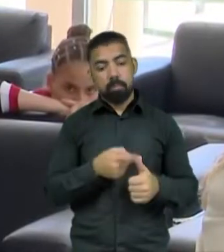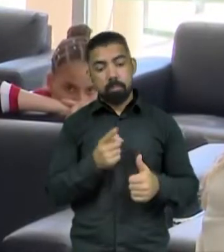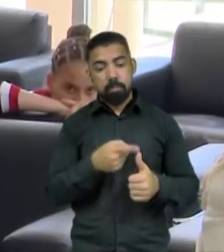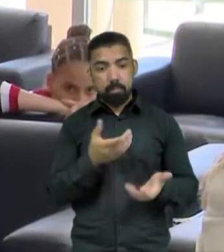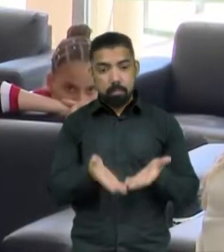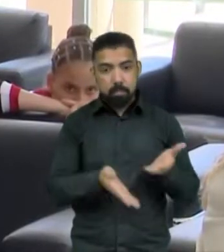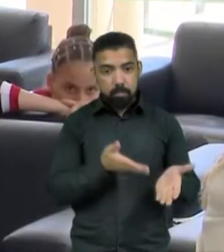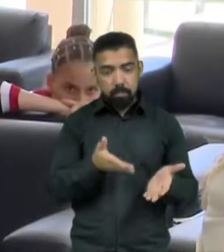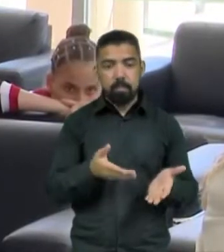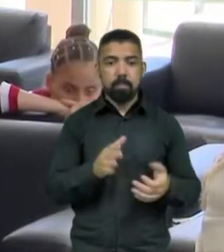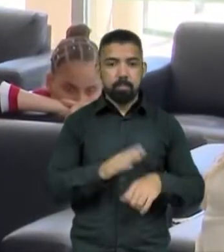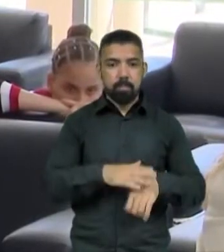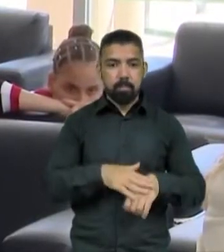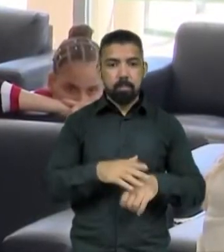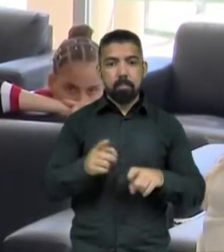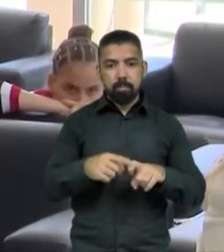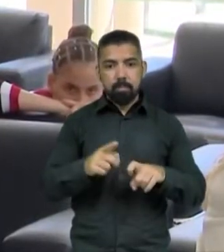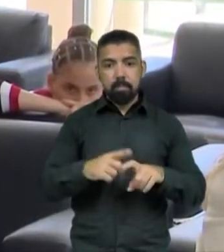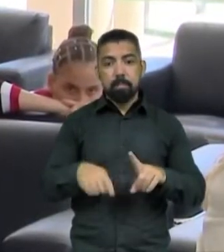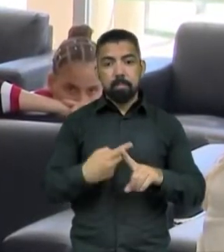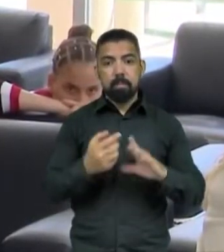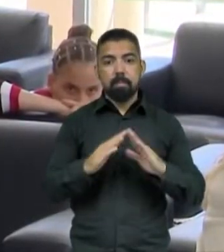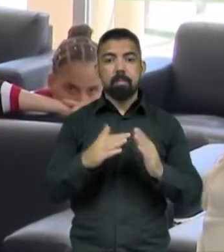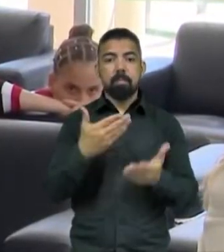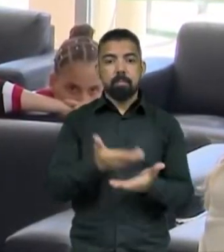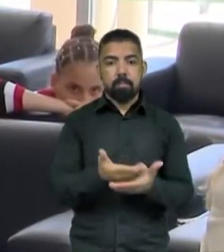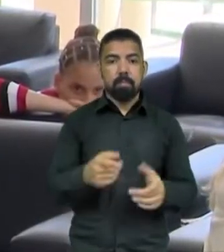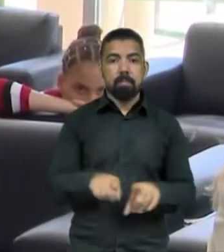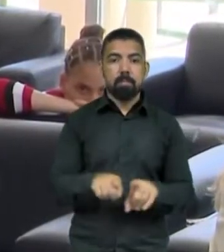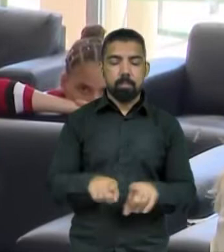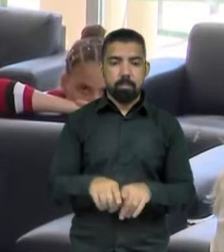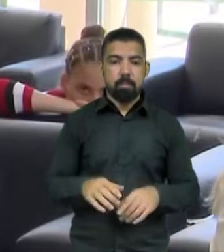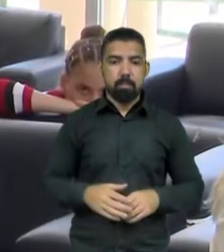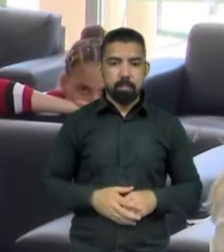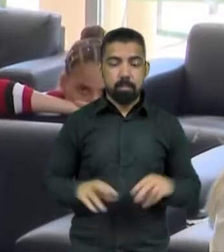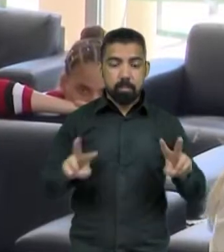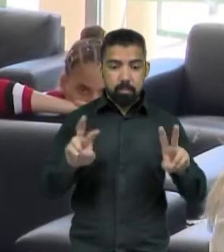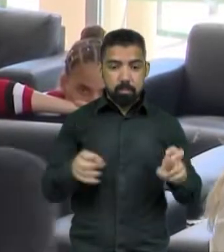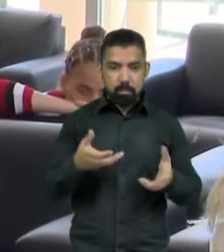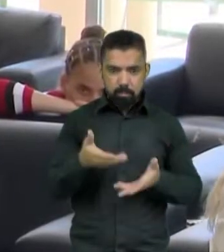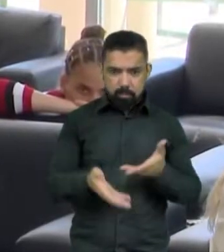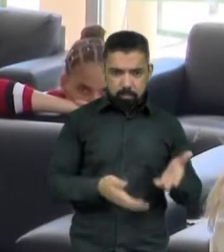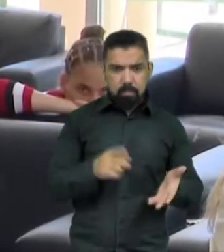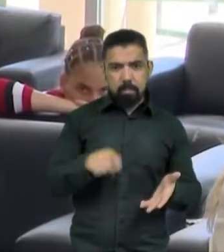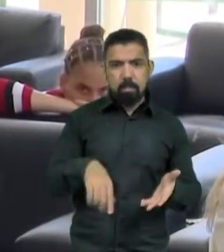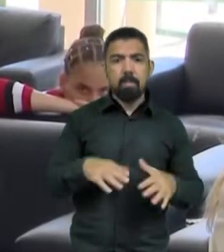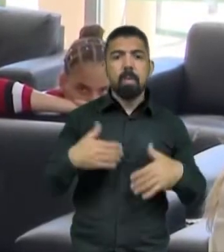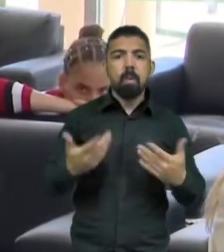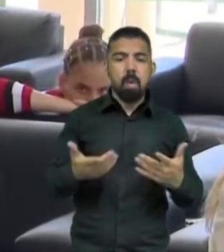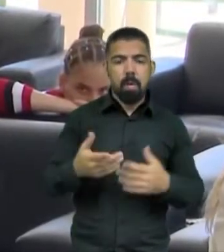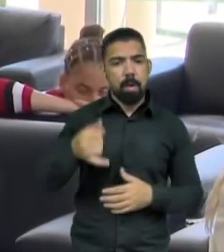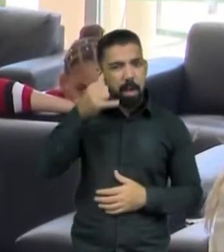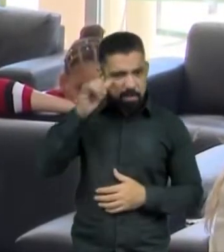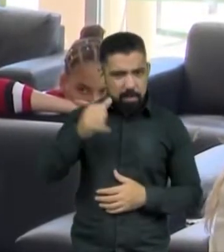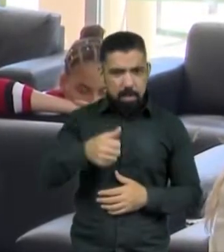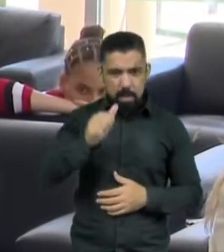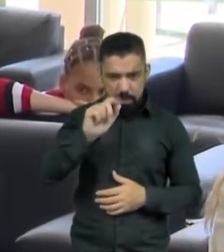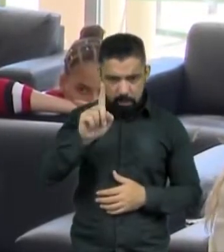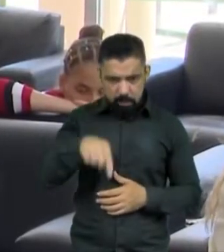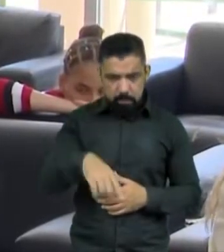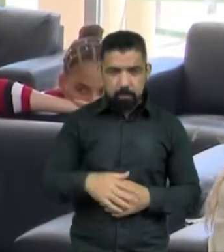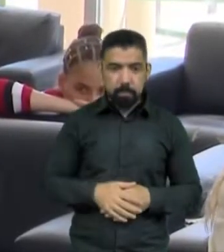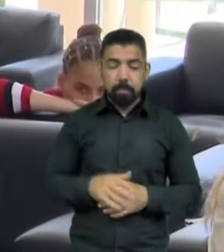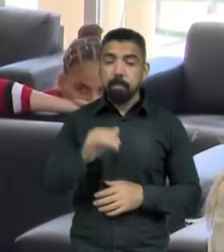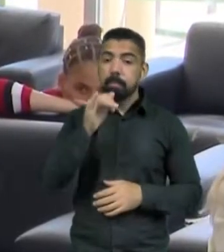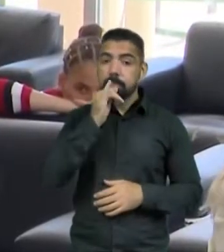do pediatra e no colégio, né? Certo. E sobre os cuidados, é não ingerir álcool? Assim, quando a mulher